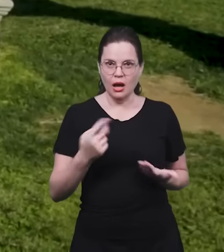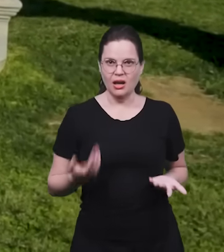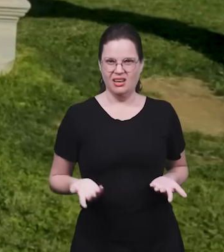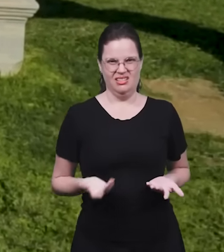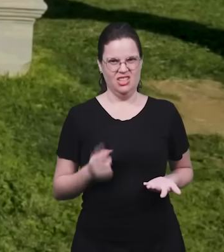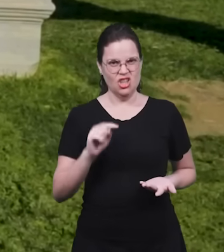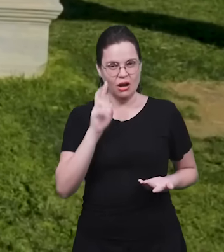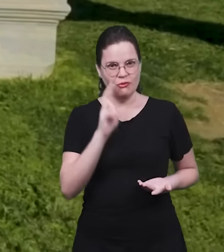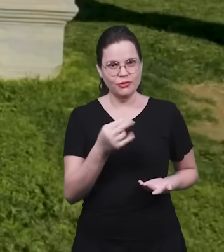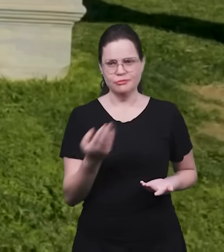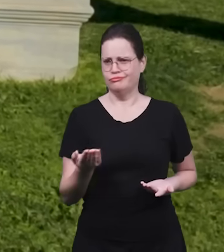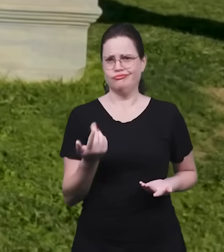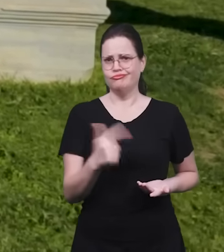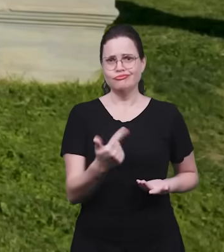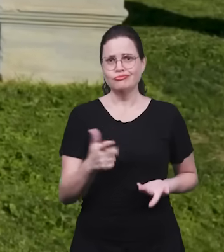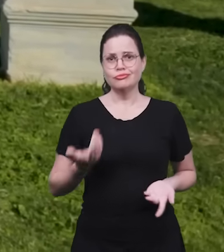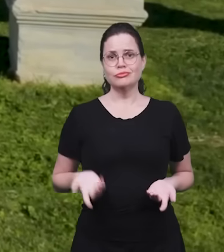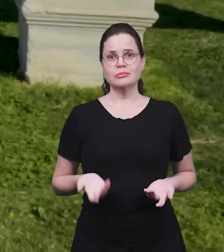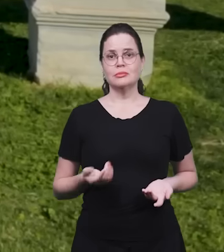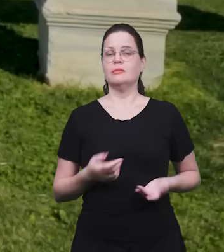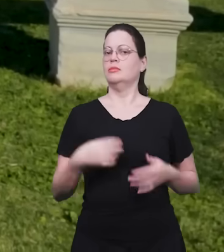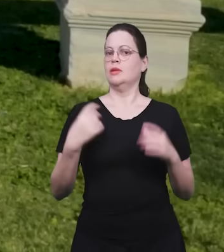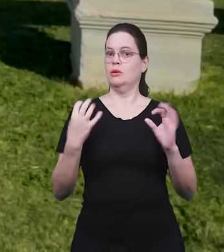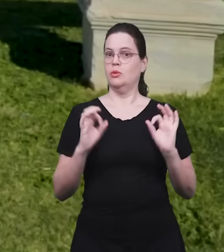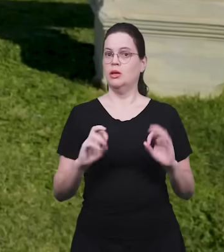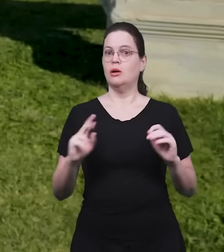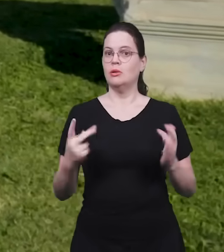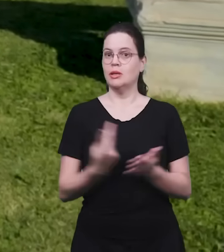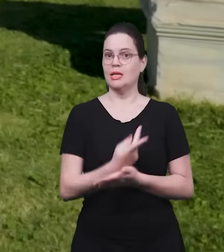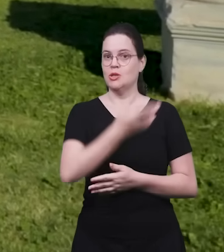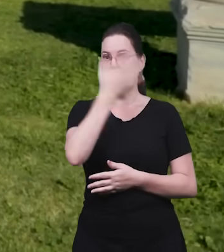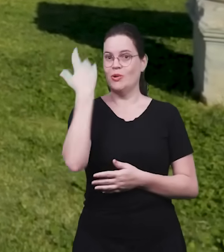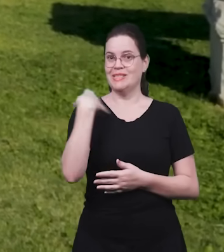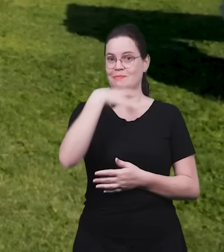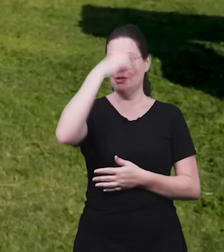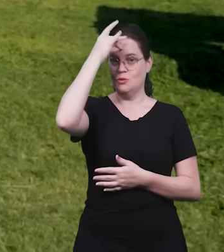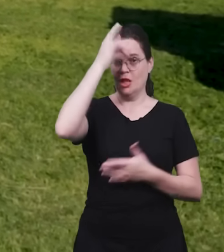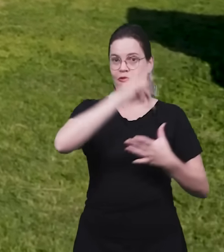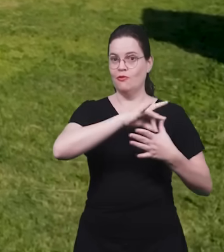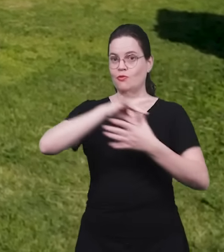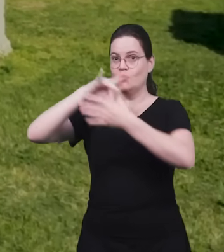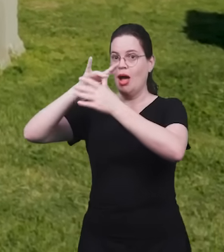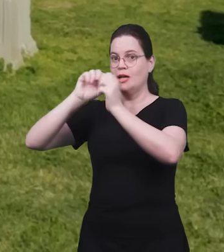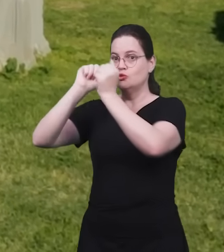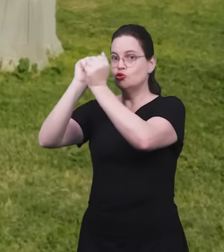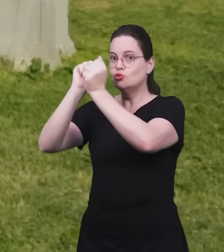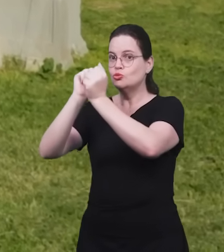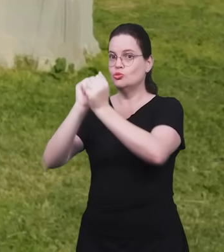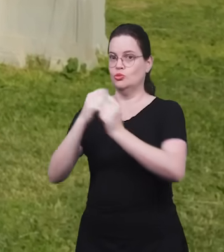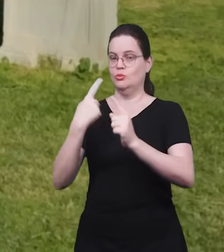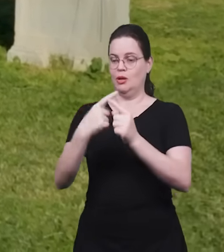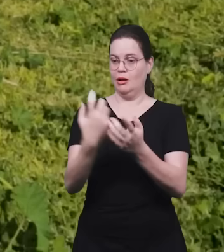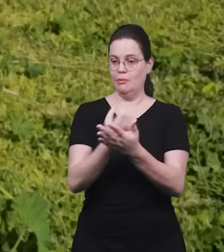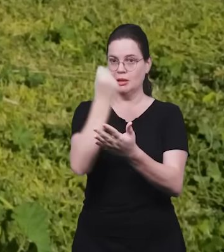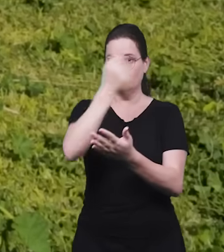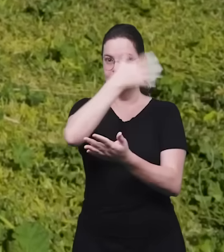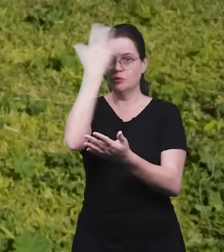E a função do Espírito Santo encerra quando ele leva a igreja diante do Todo-Poderoso.